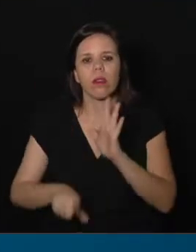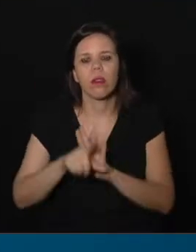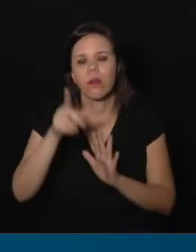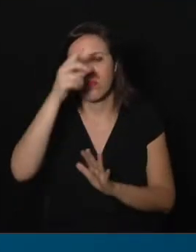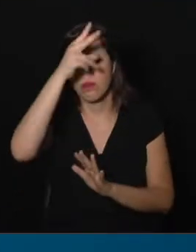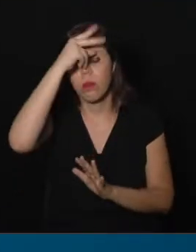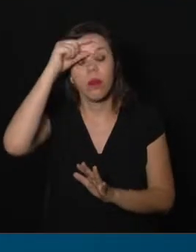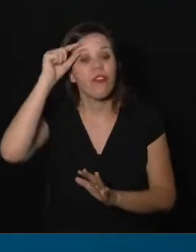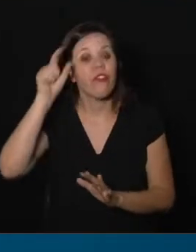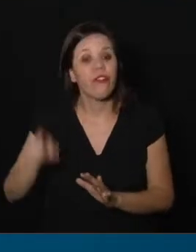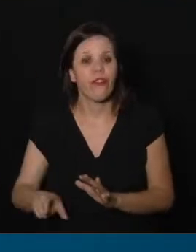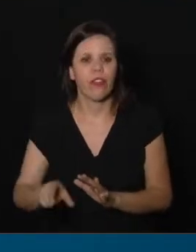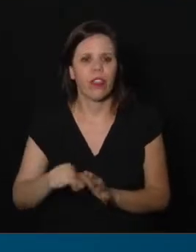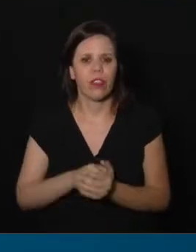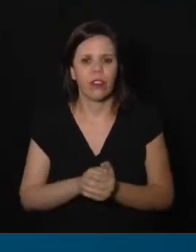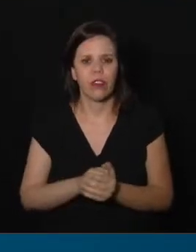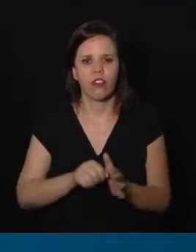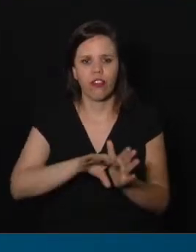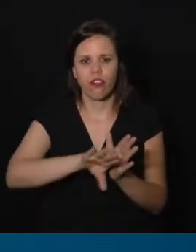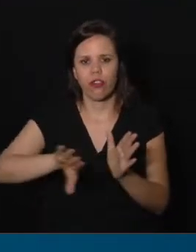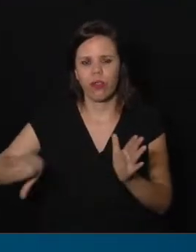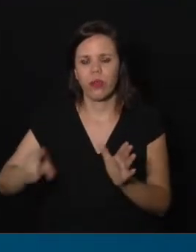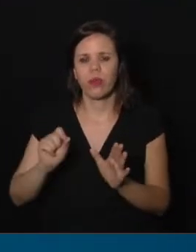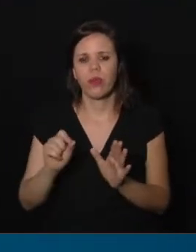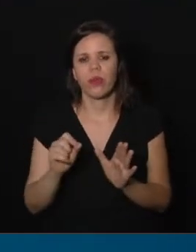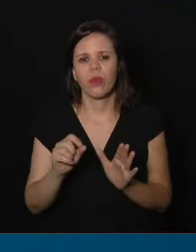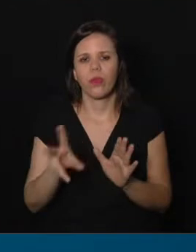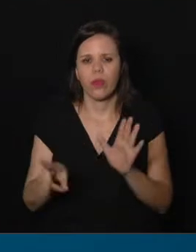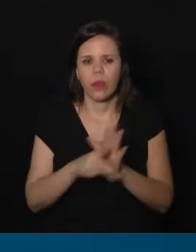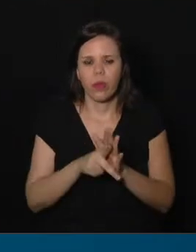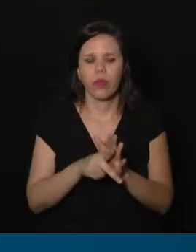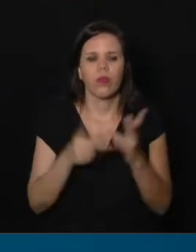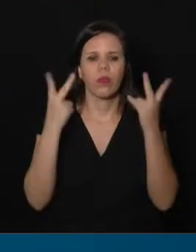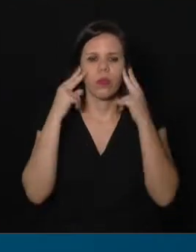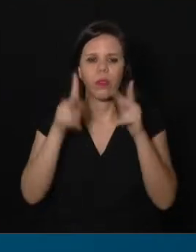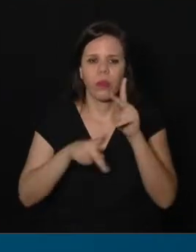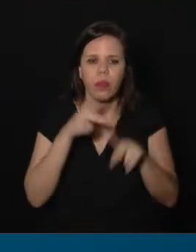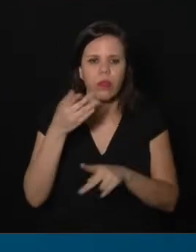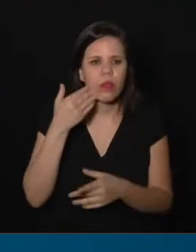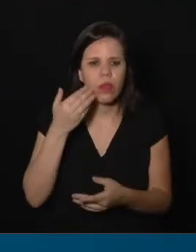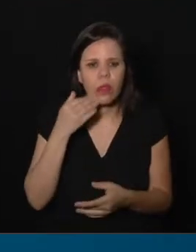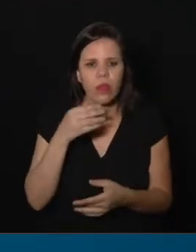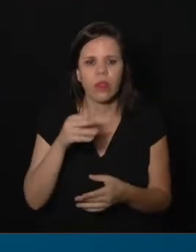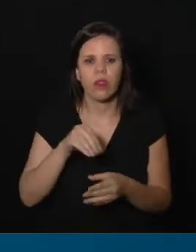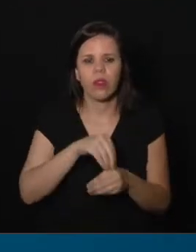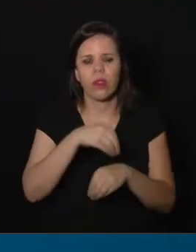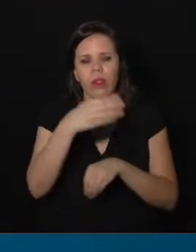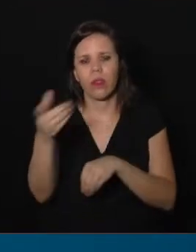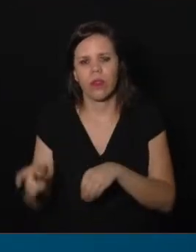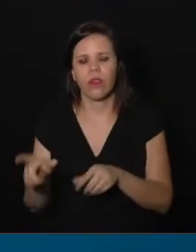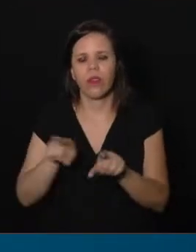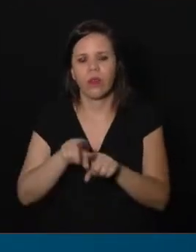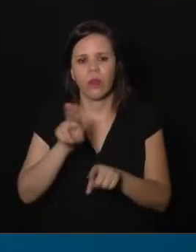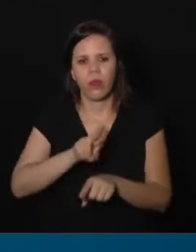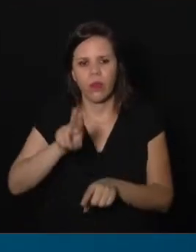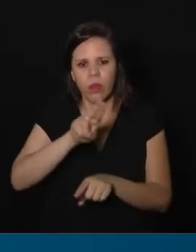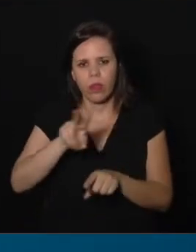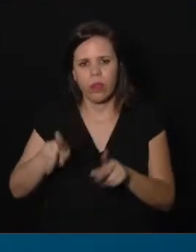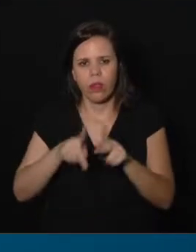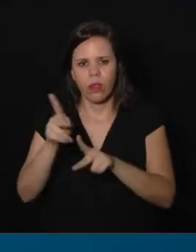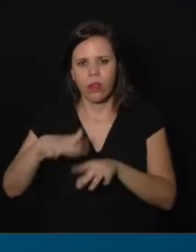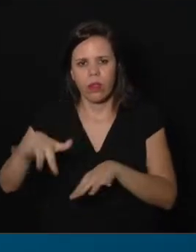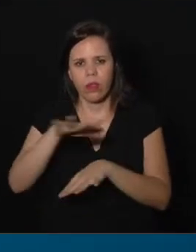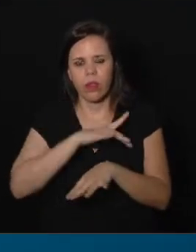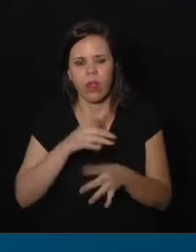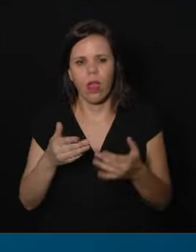prefeito, que desincorpora da classe de bens públicos de uso comum do povo, transfere para a classe de bens dominicais e autoriza o